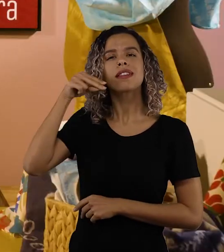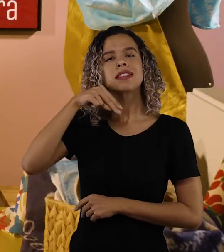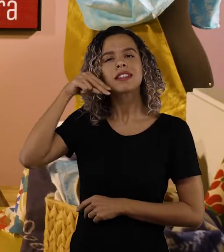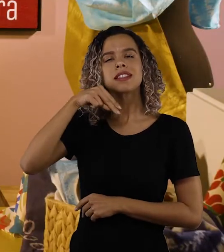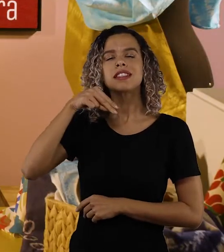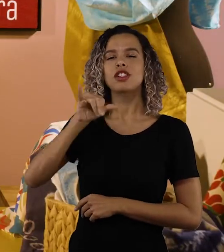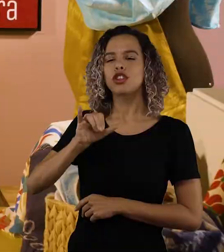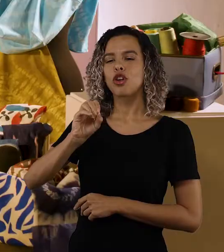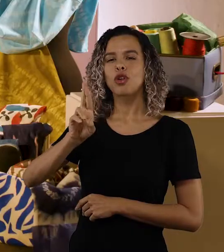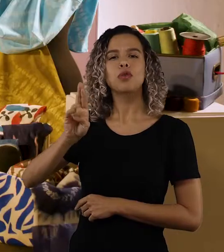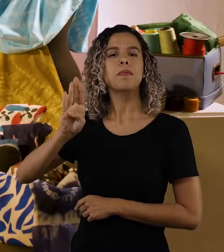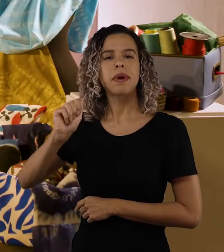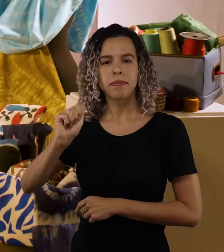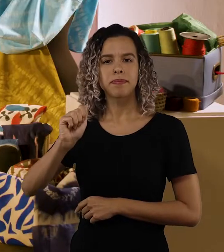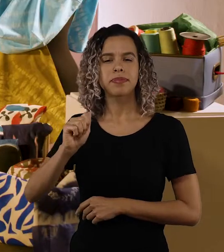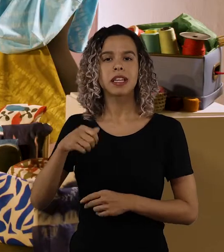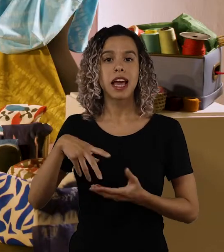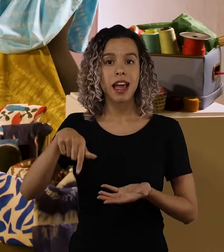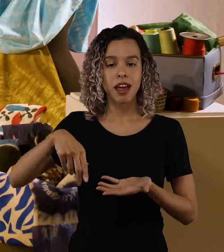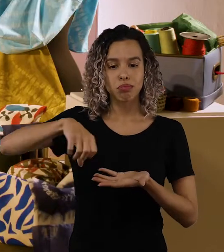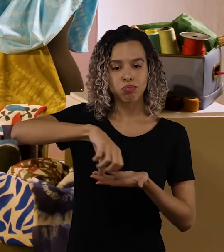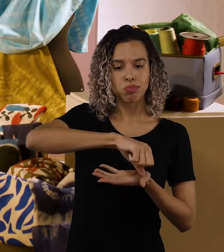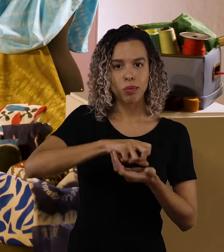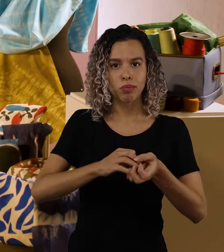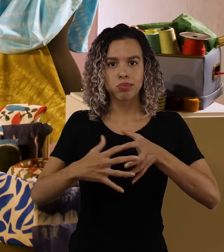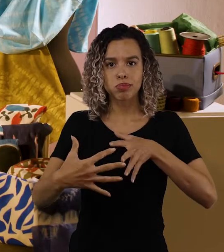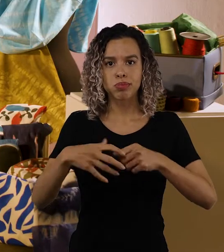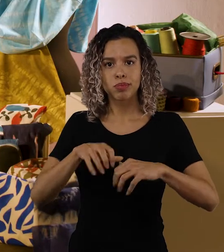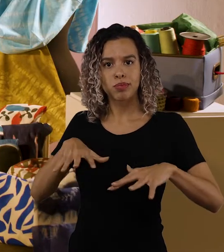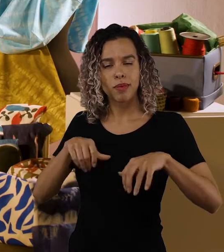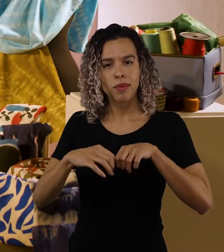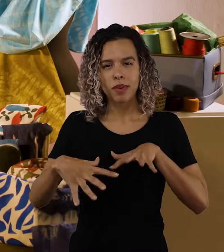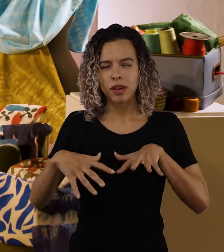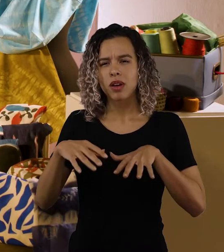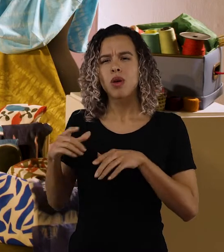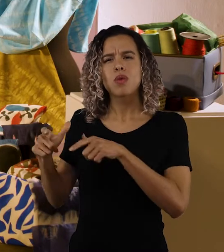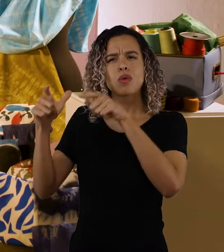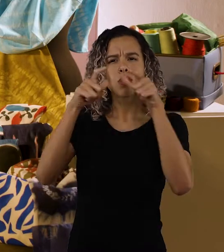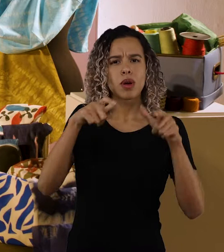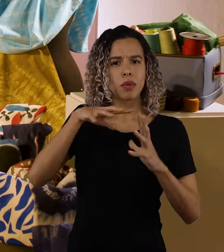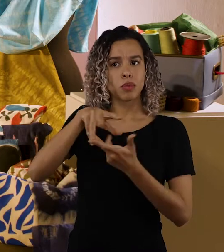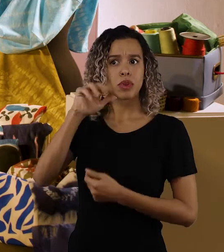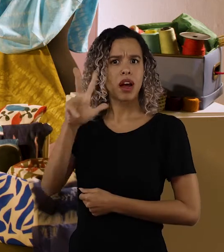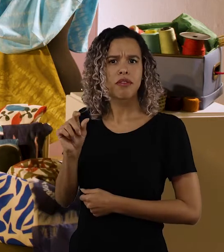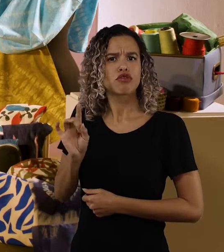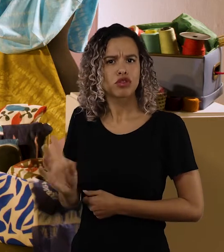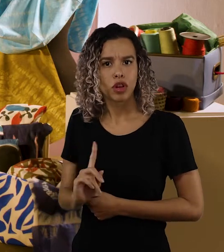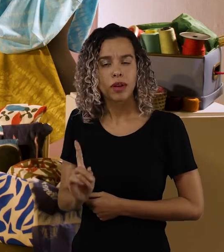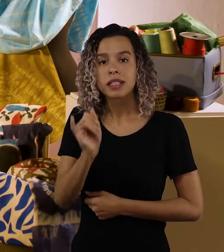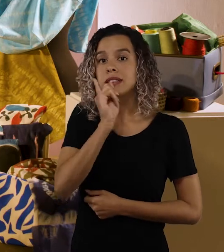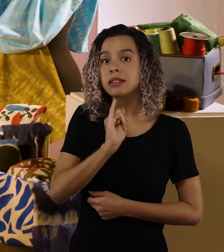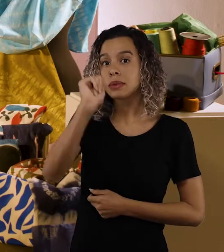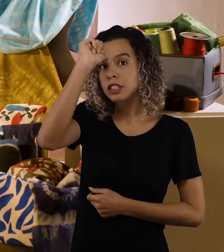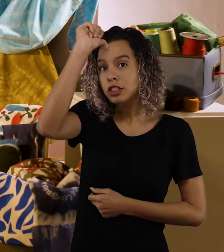feita através de tingimento. A estamparia por tingimento é feita em vários lugares do mundo, não apenas na África, mas também em lugares